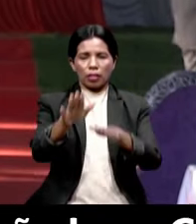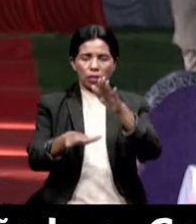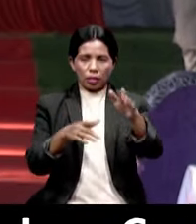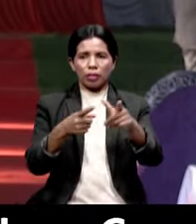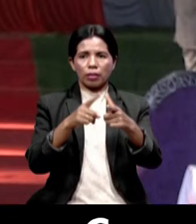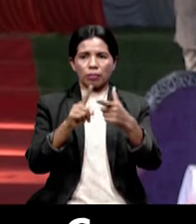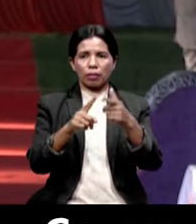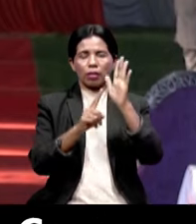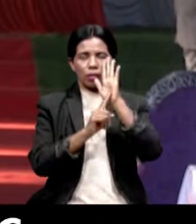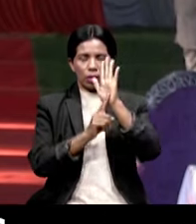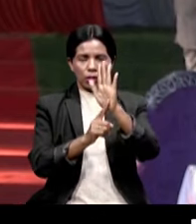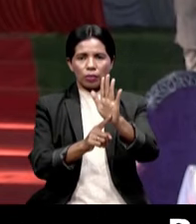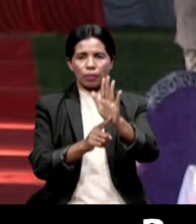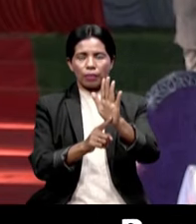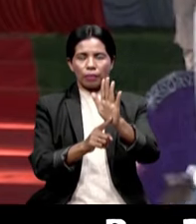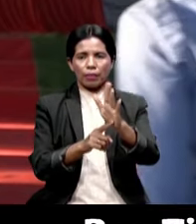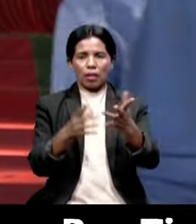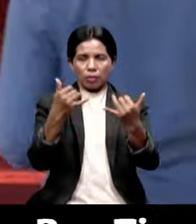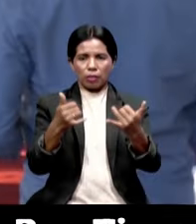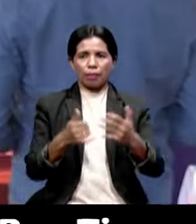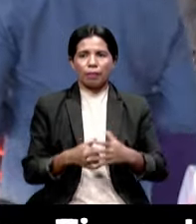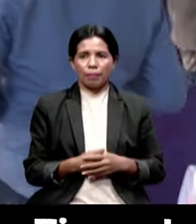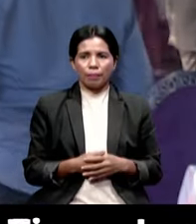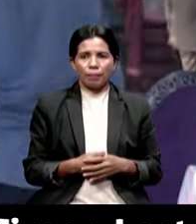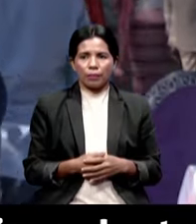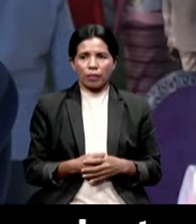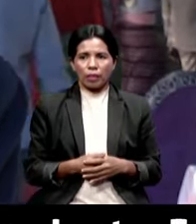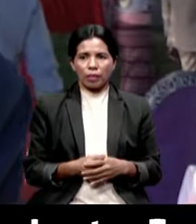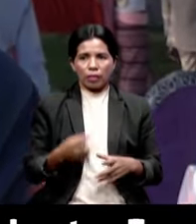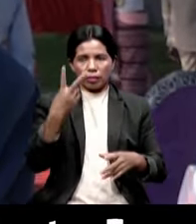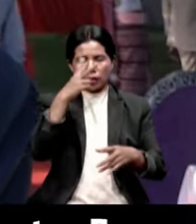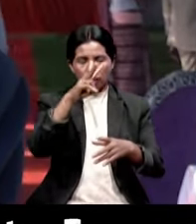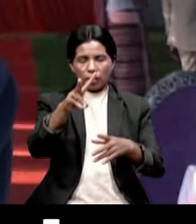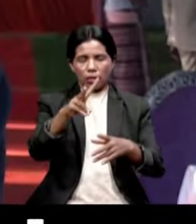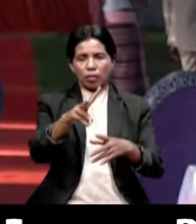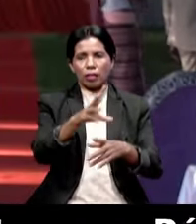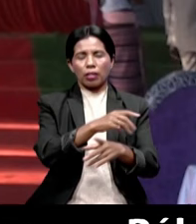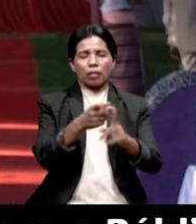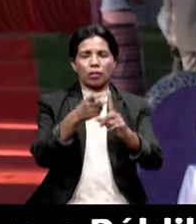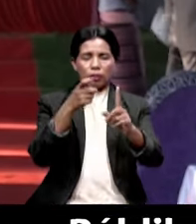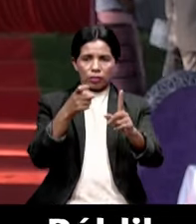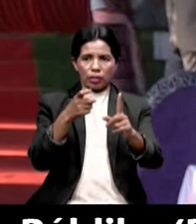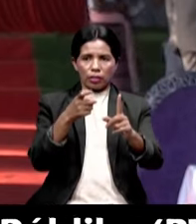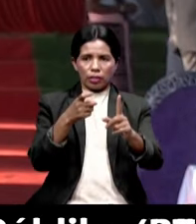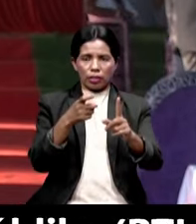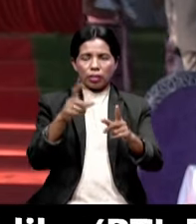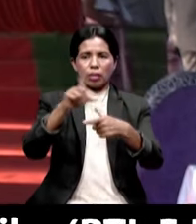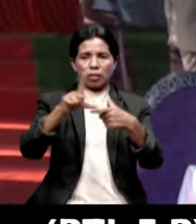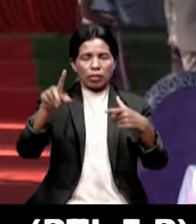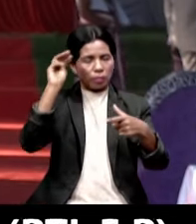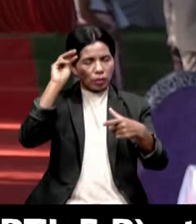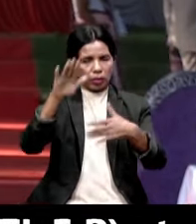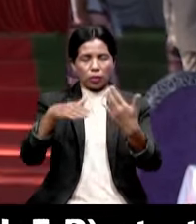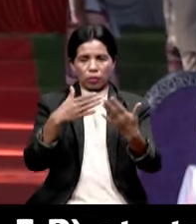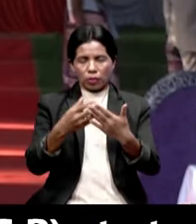depois saturo prestação, agora a avaliação condições mínimas, né? Mas se linha ministerial será